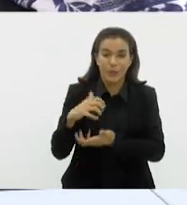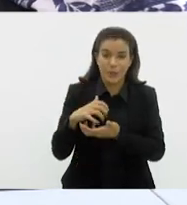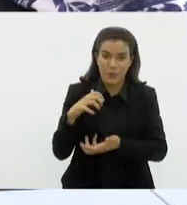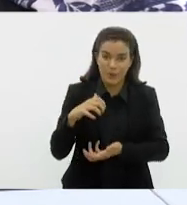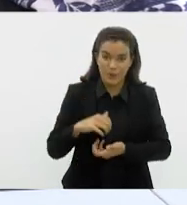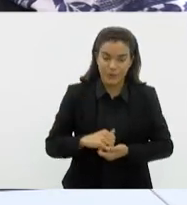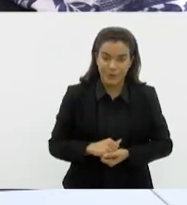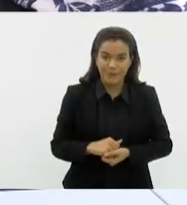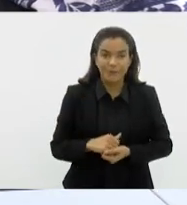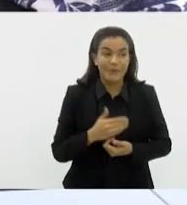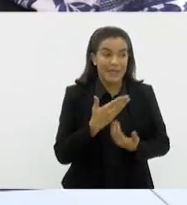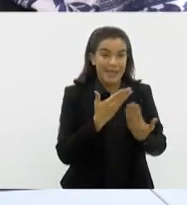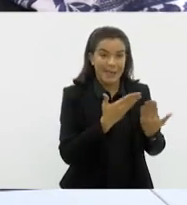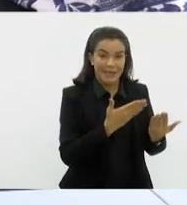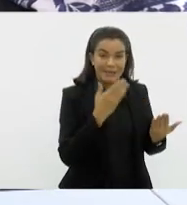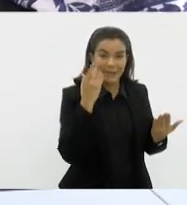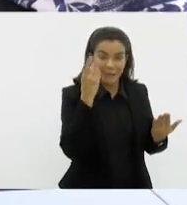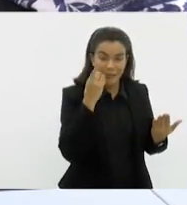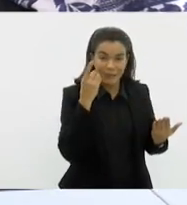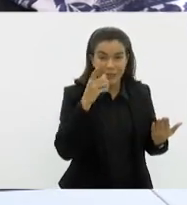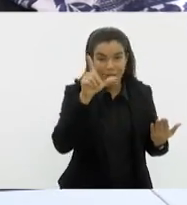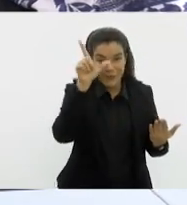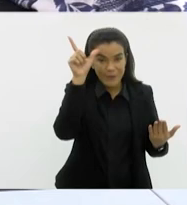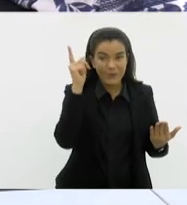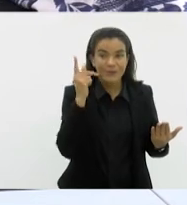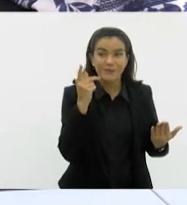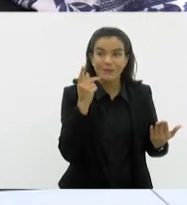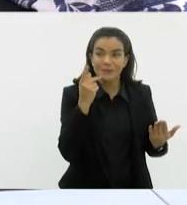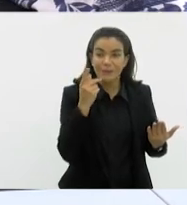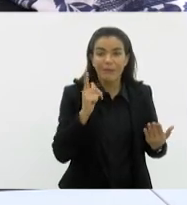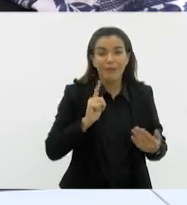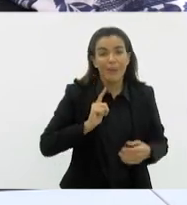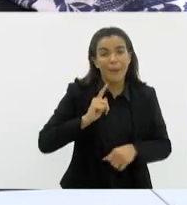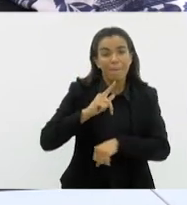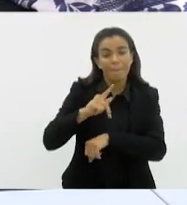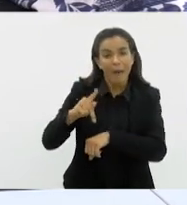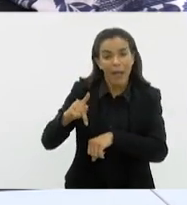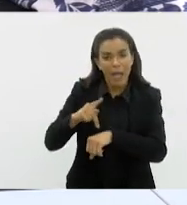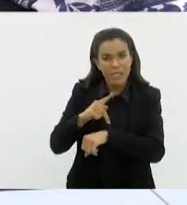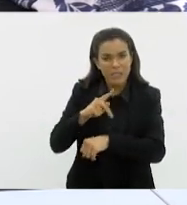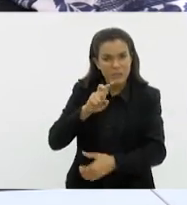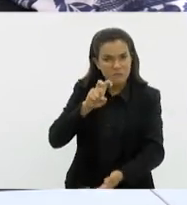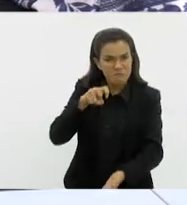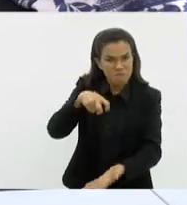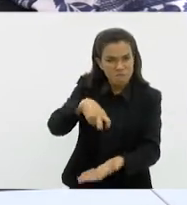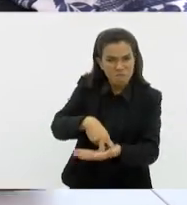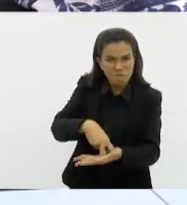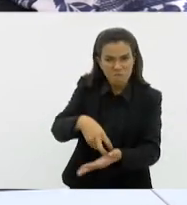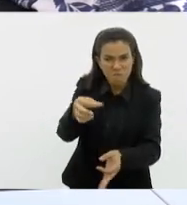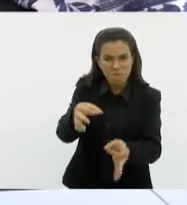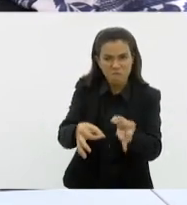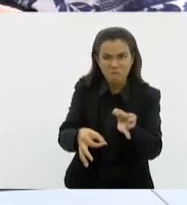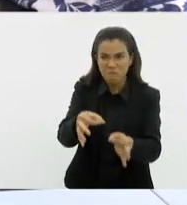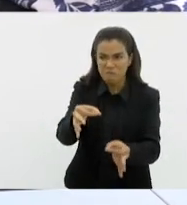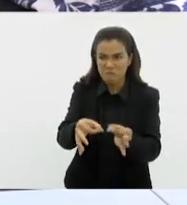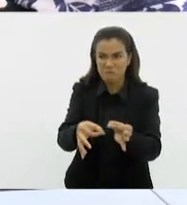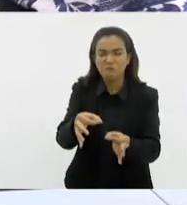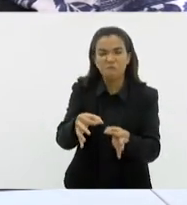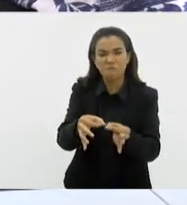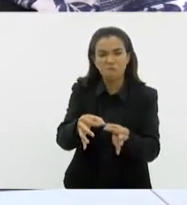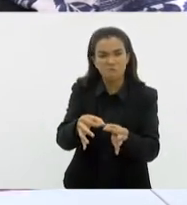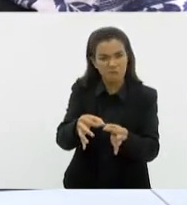Né? E aí o deputado Luiz Paulo falando sobre isso, a gente tem aí países que penalizam, né, criminalmente, não apenas com